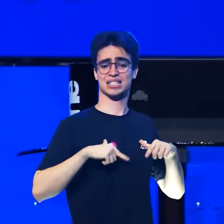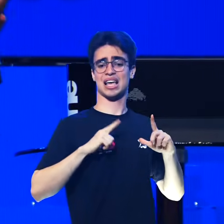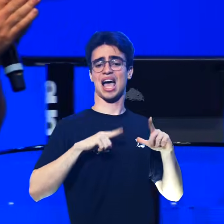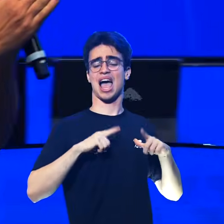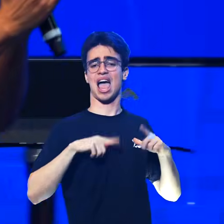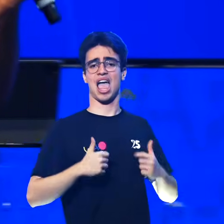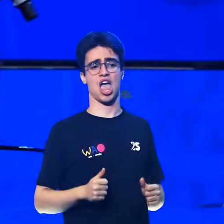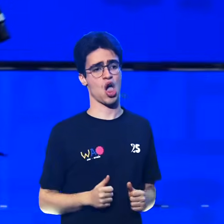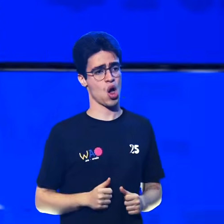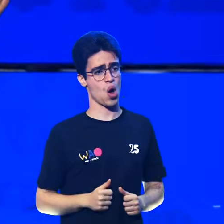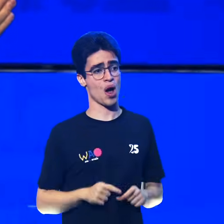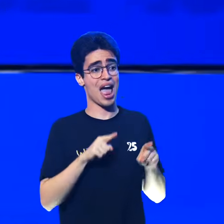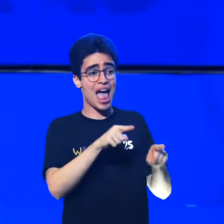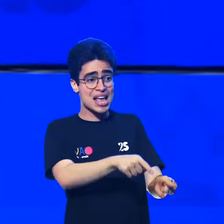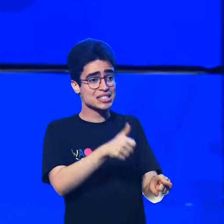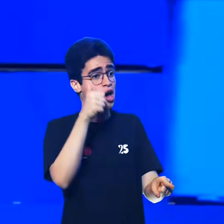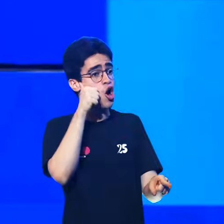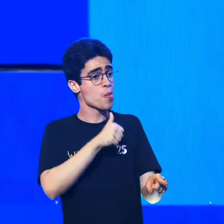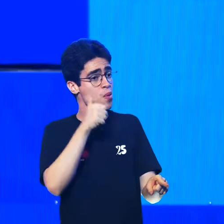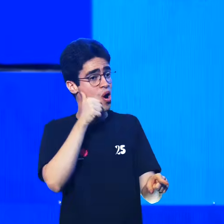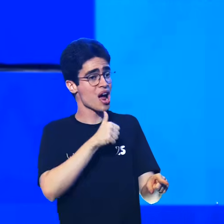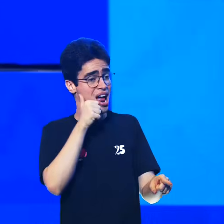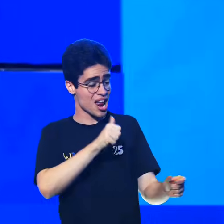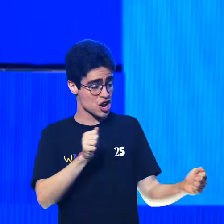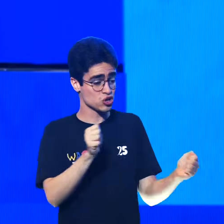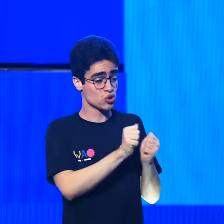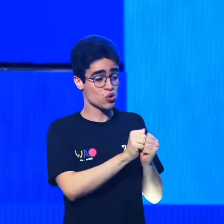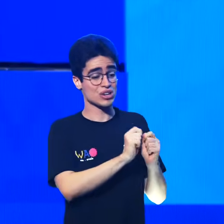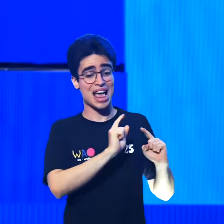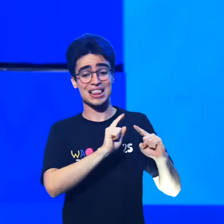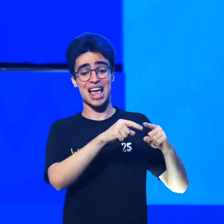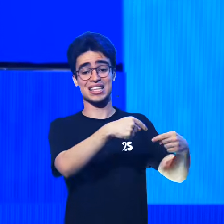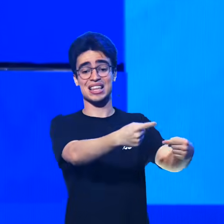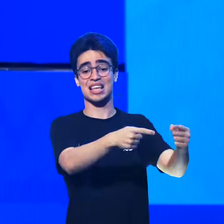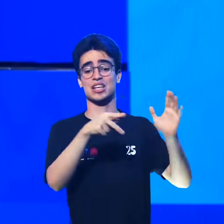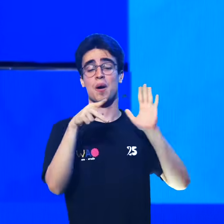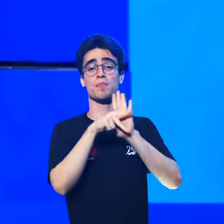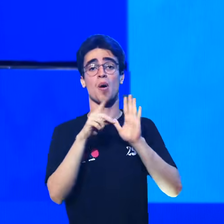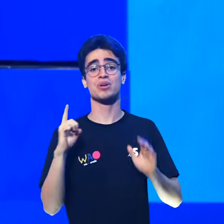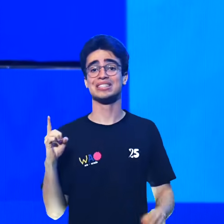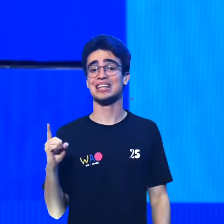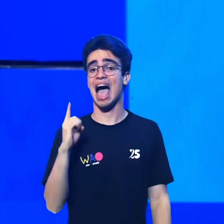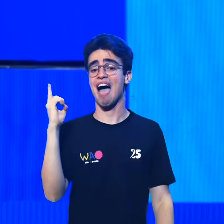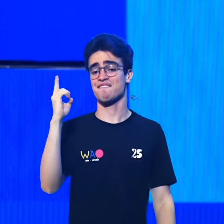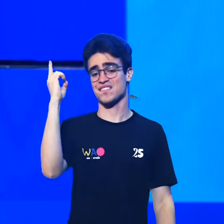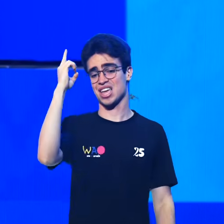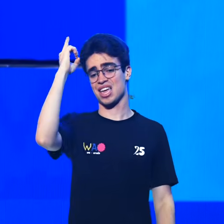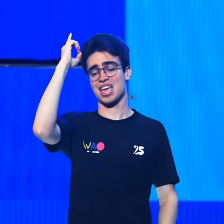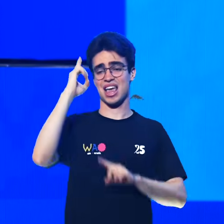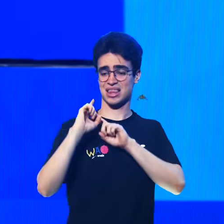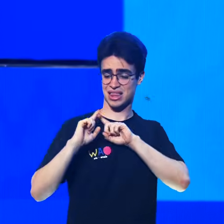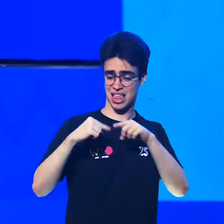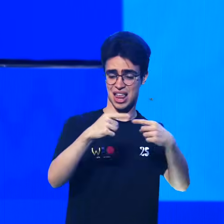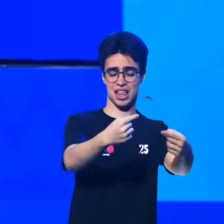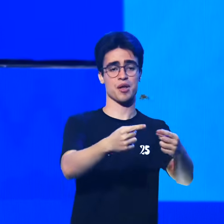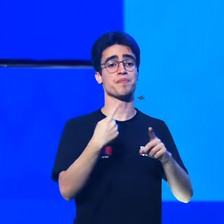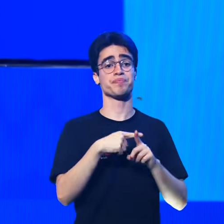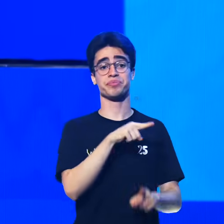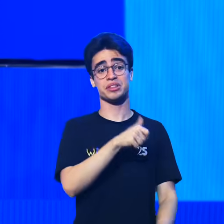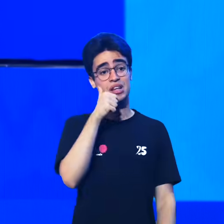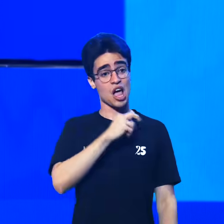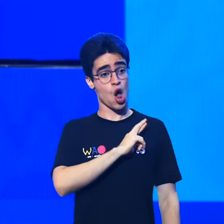e coloca essa mulher na linhagem de Davi, porque essa Ruth,